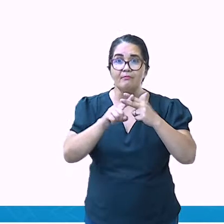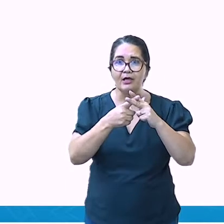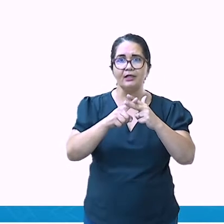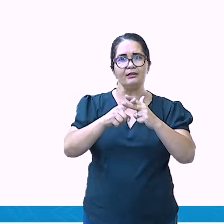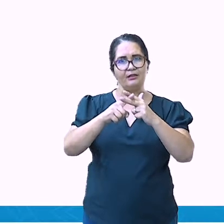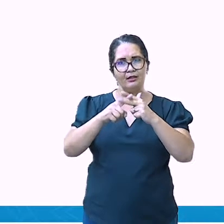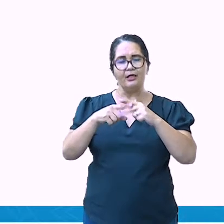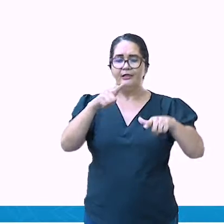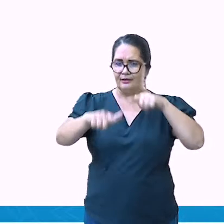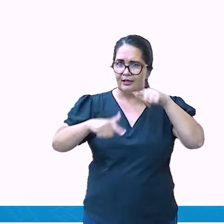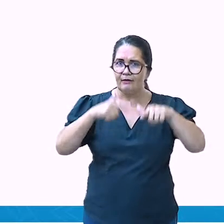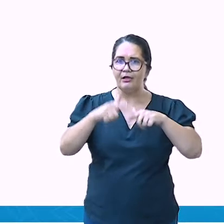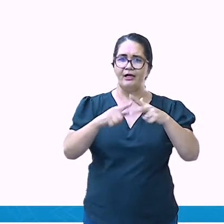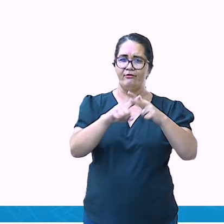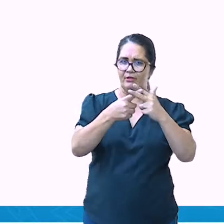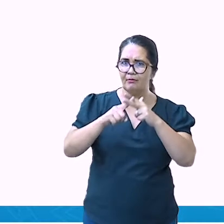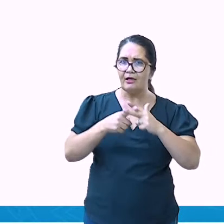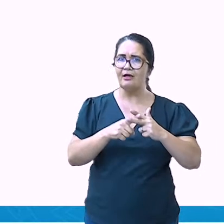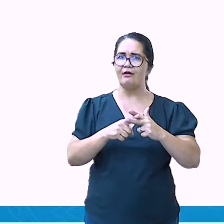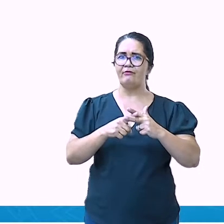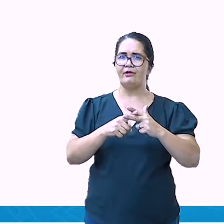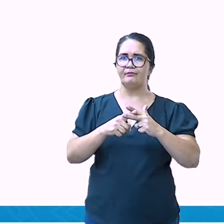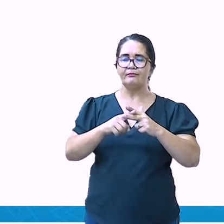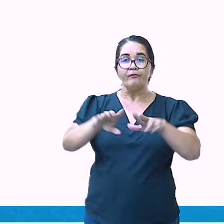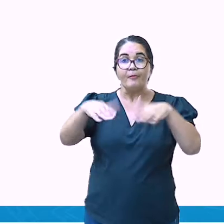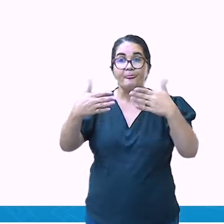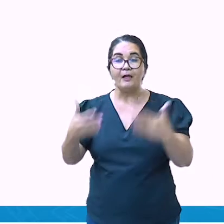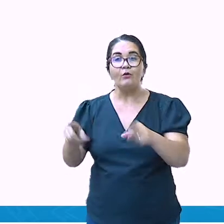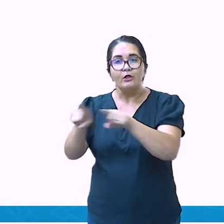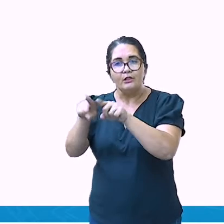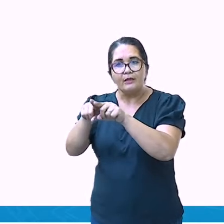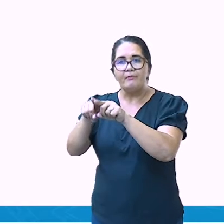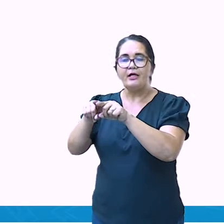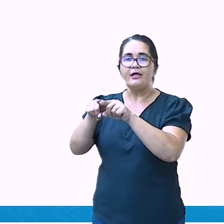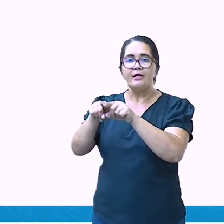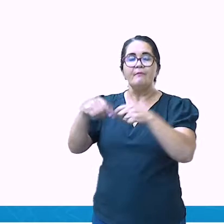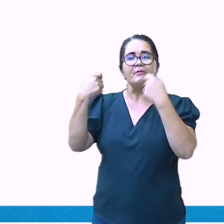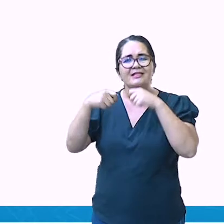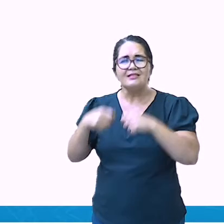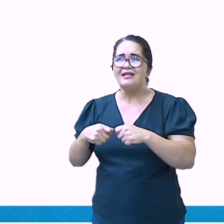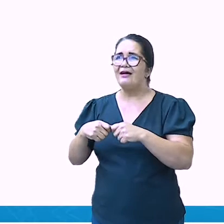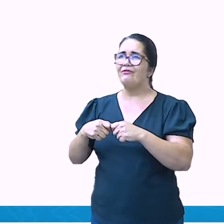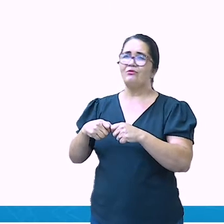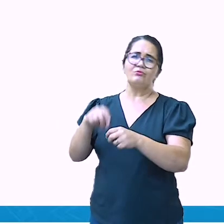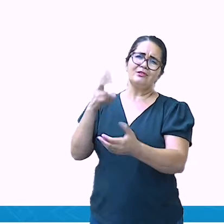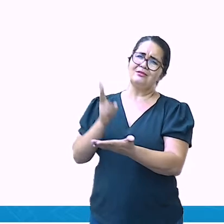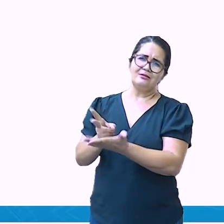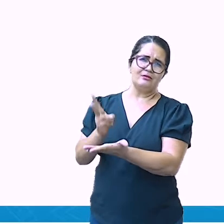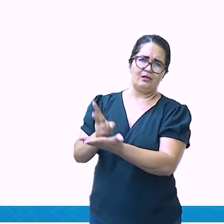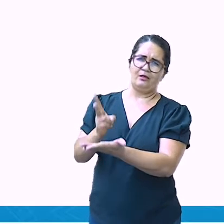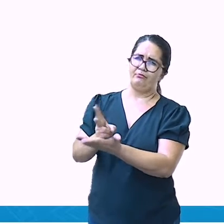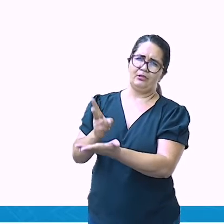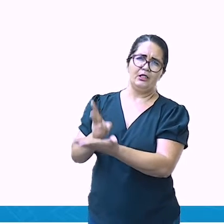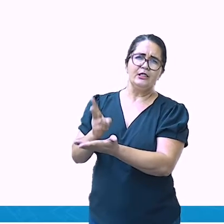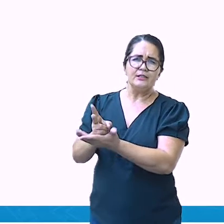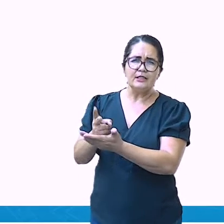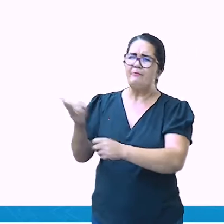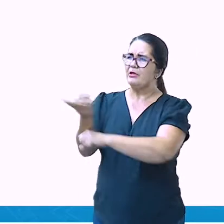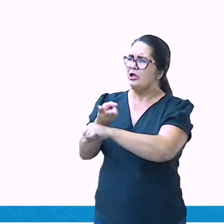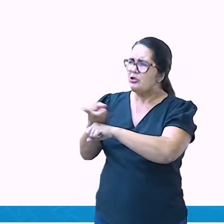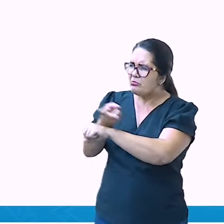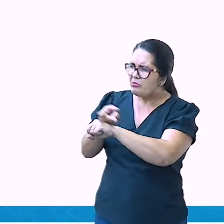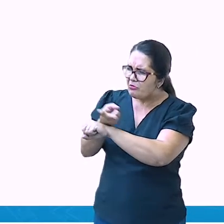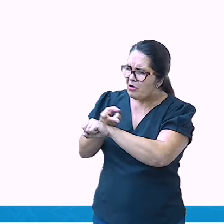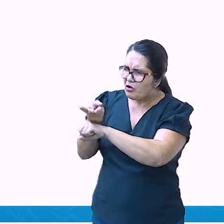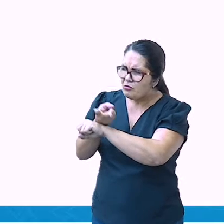buscavam cada vez mais animais e eles tinham que ir cada vez mais longe. Então, eles iam descobrindo e mapeando